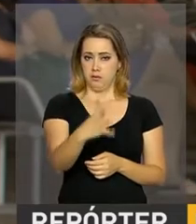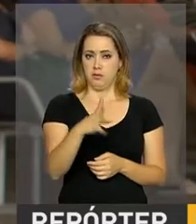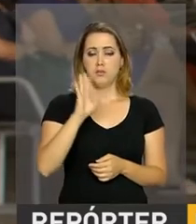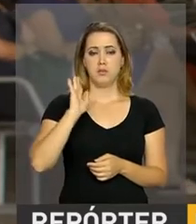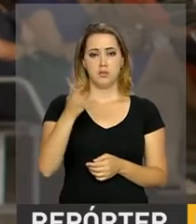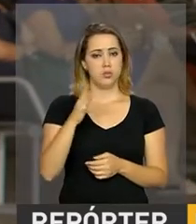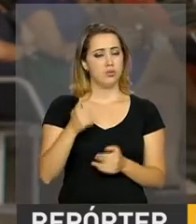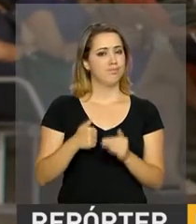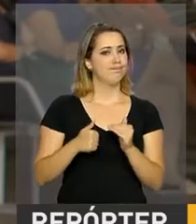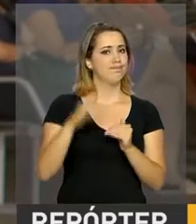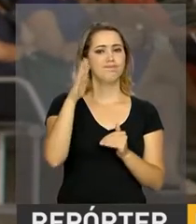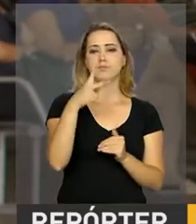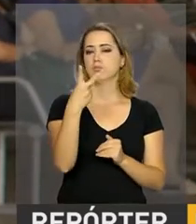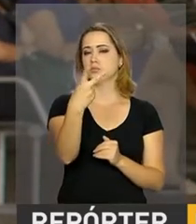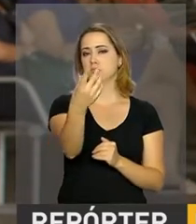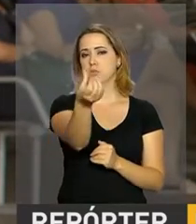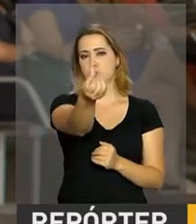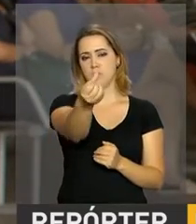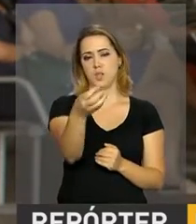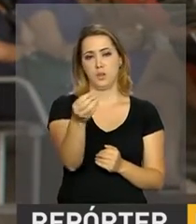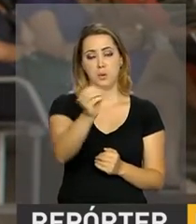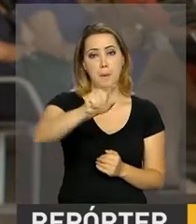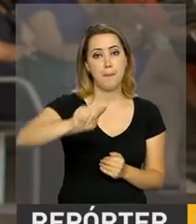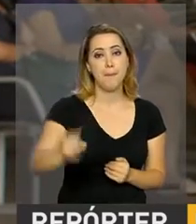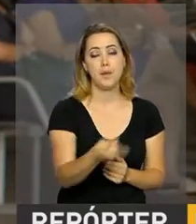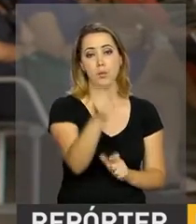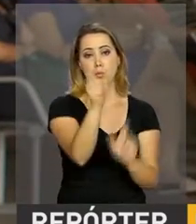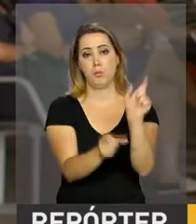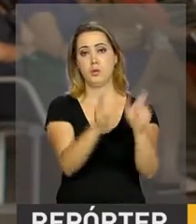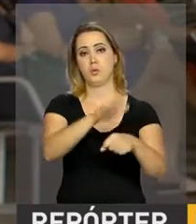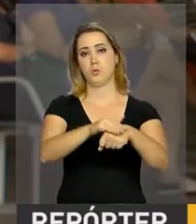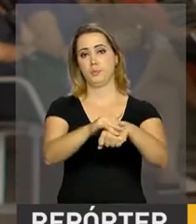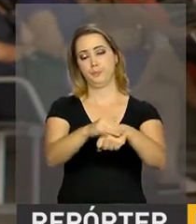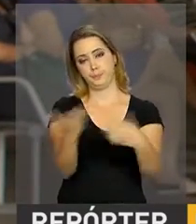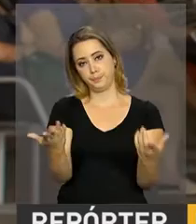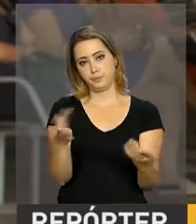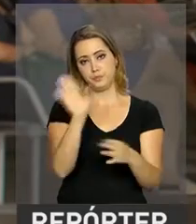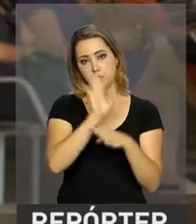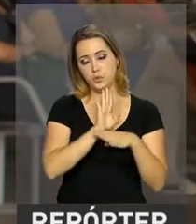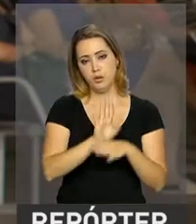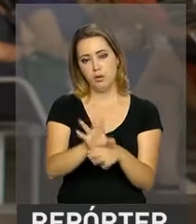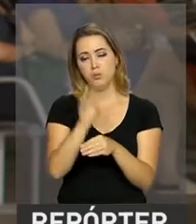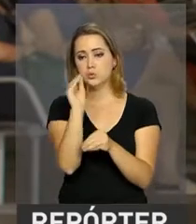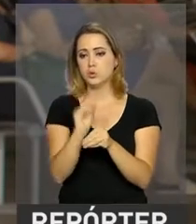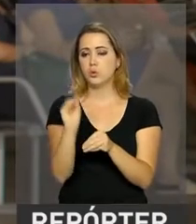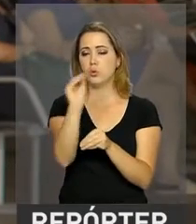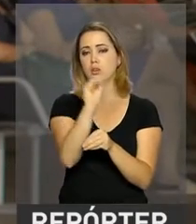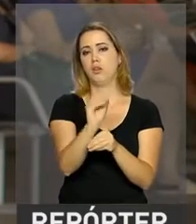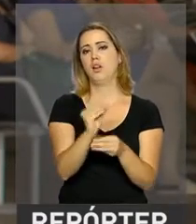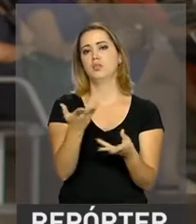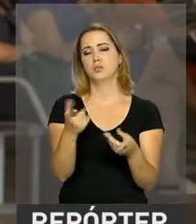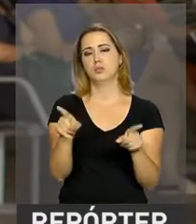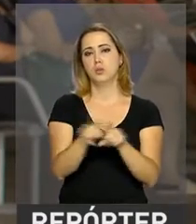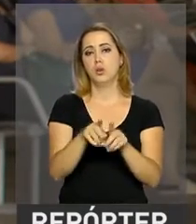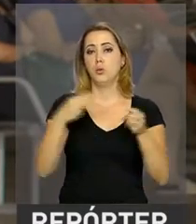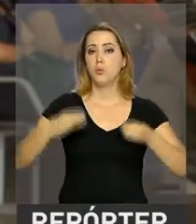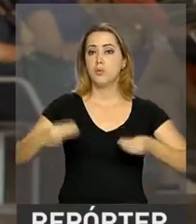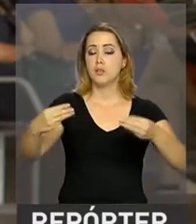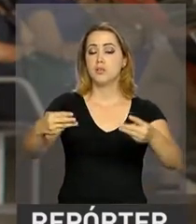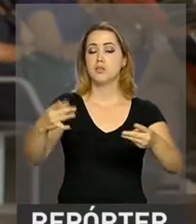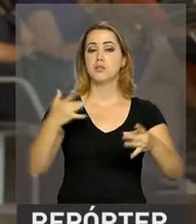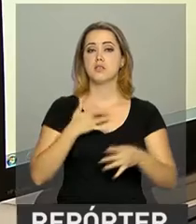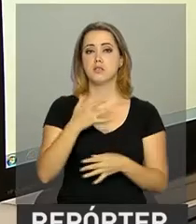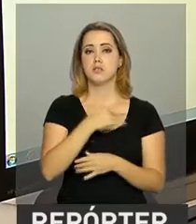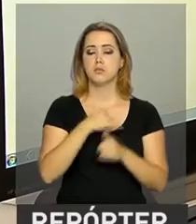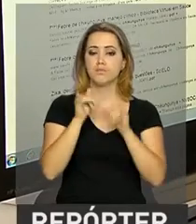registrados mais de 260 mil casos no país para ajudar no diagnóstico da doença o ministério da saúde lançou o